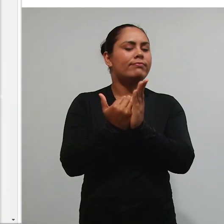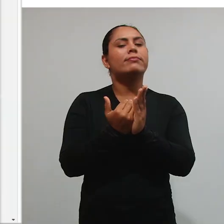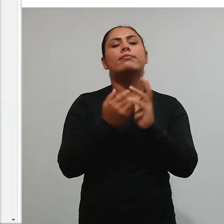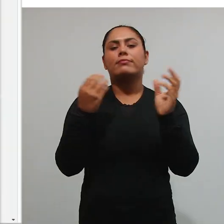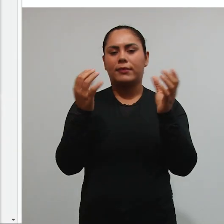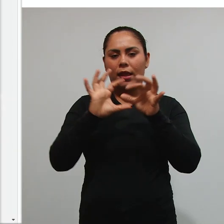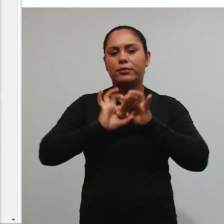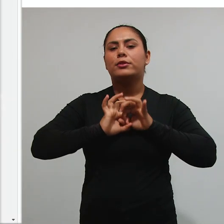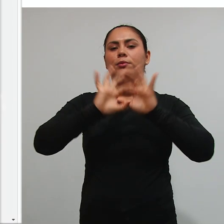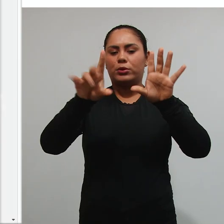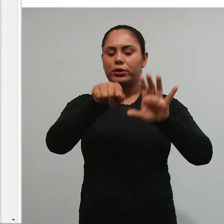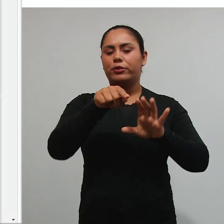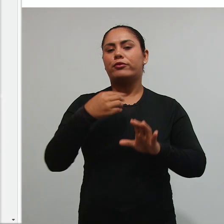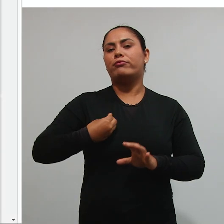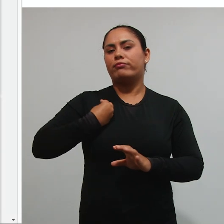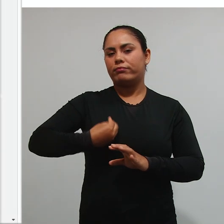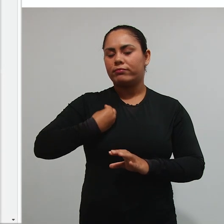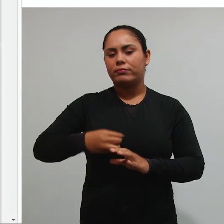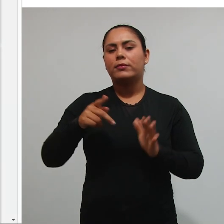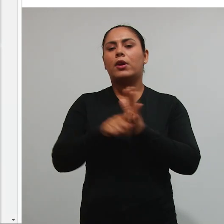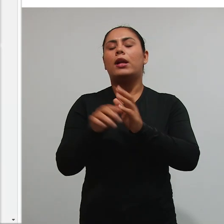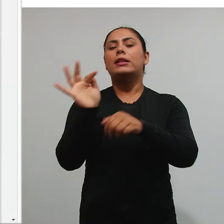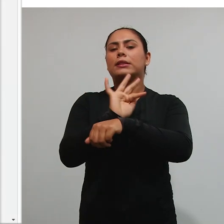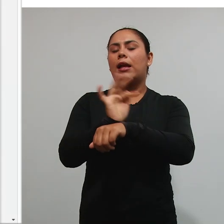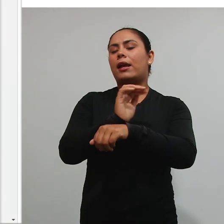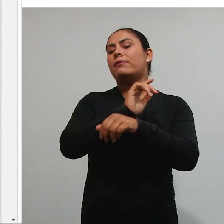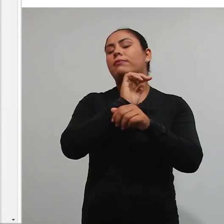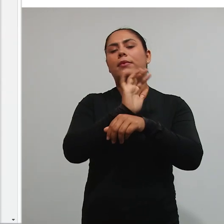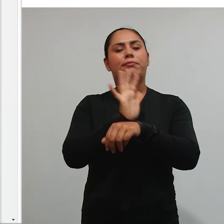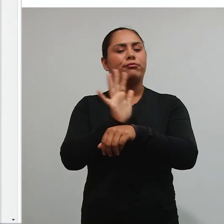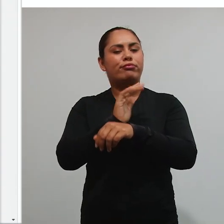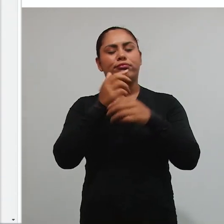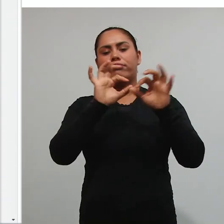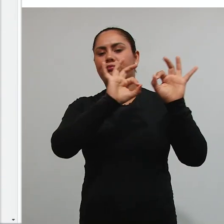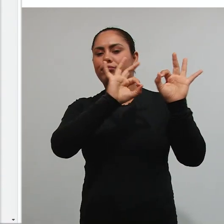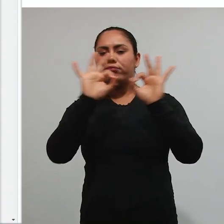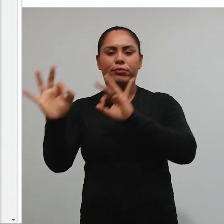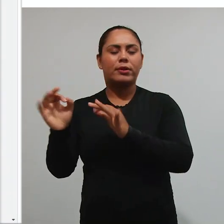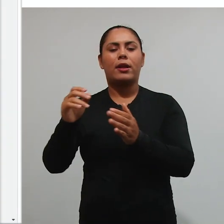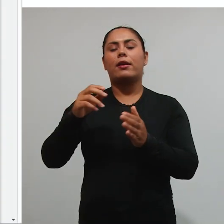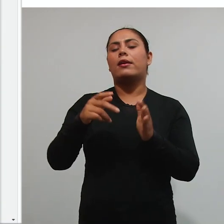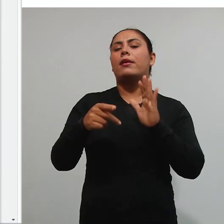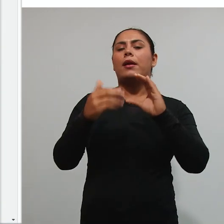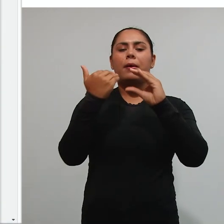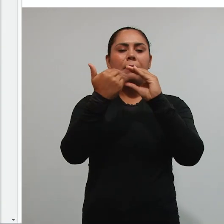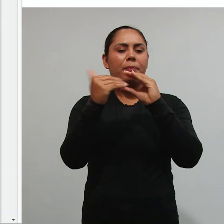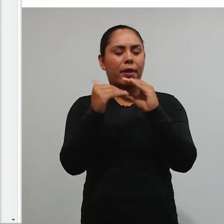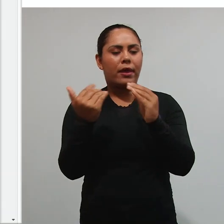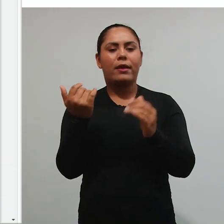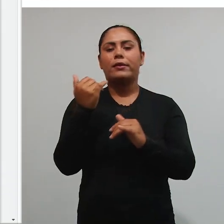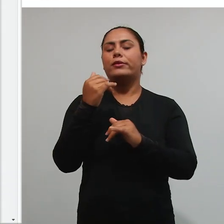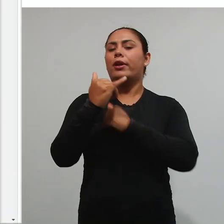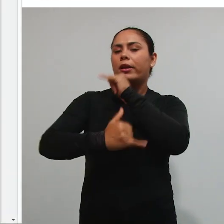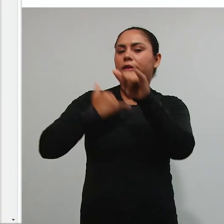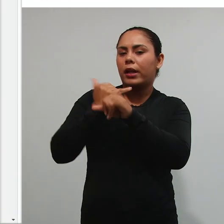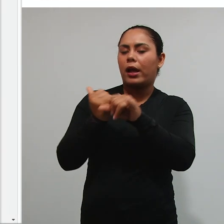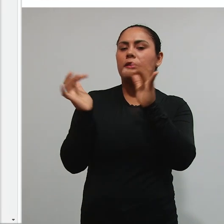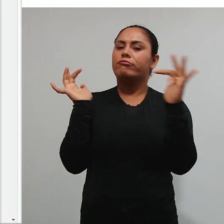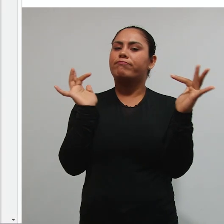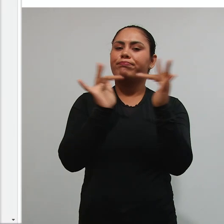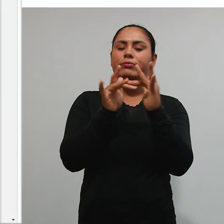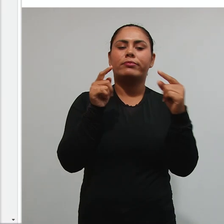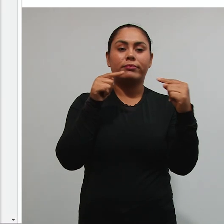tudo vai estar disponível aqui. Séries, coleções, tudo, e-mail, a mídia social,